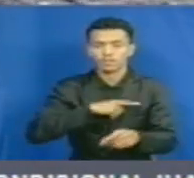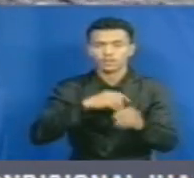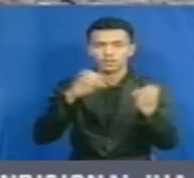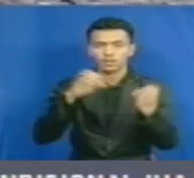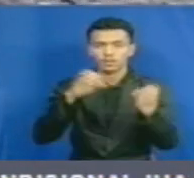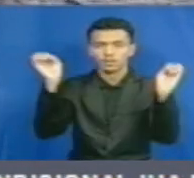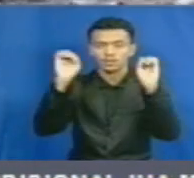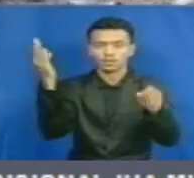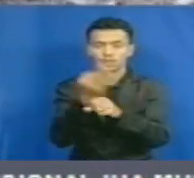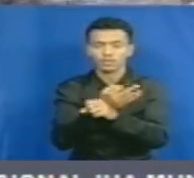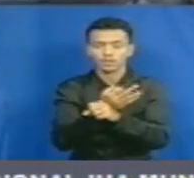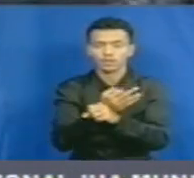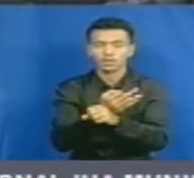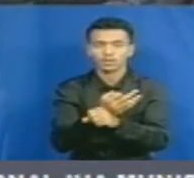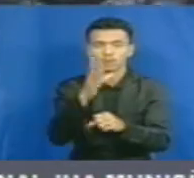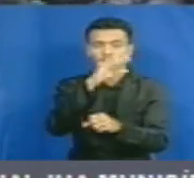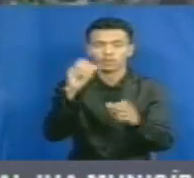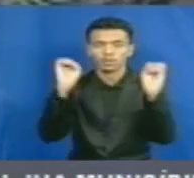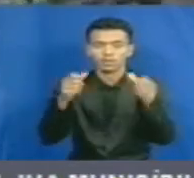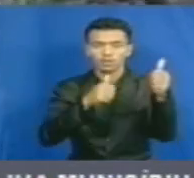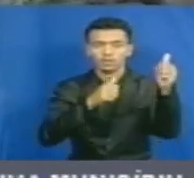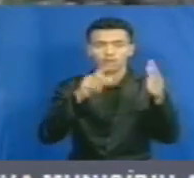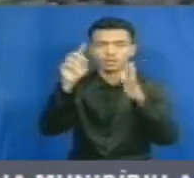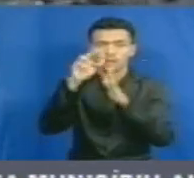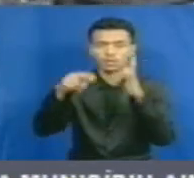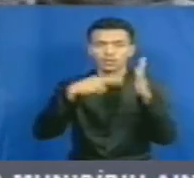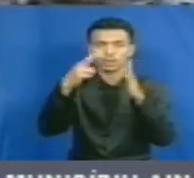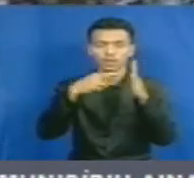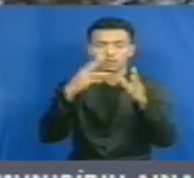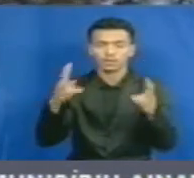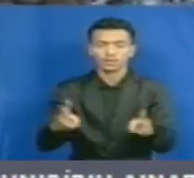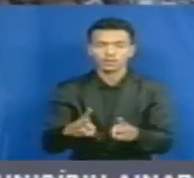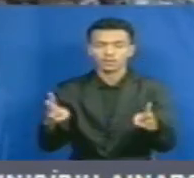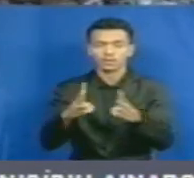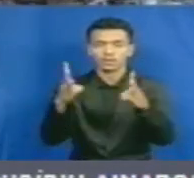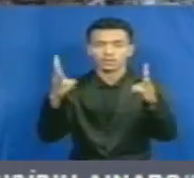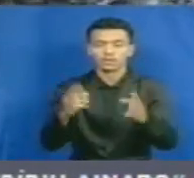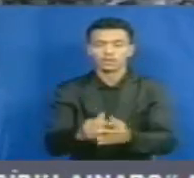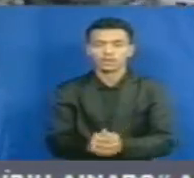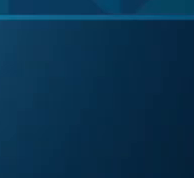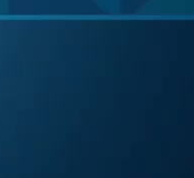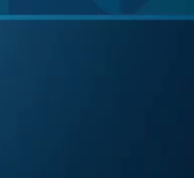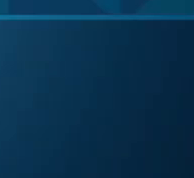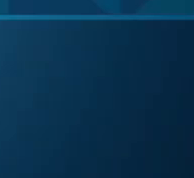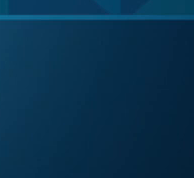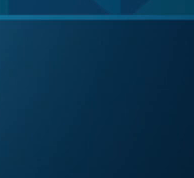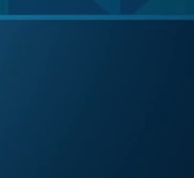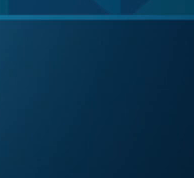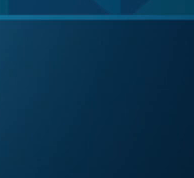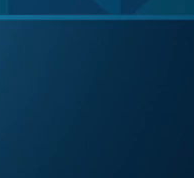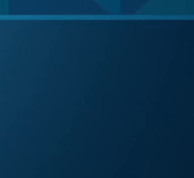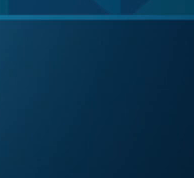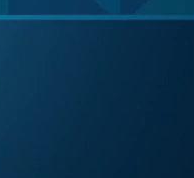documento, assessores la completo no viola lei código estrada. Cova Lima, Santiago Moniz, ba RTTL.